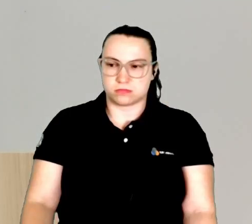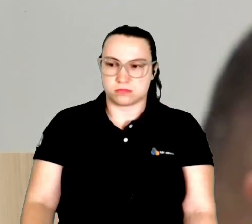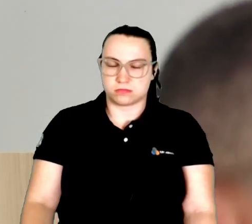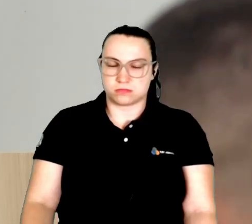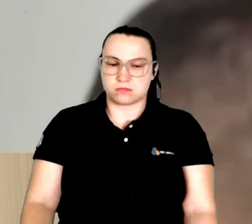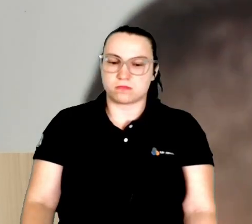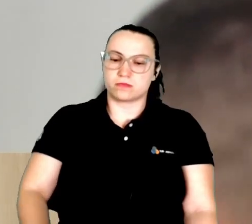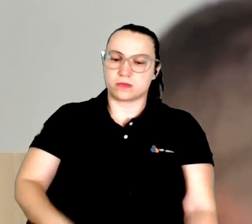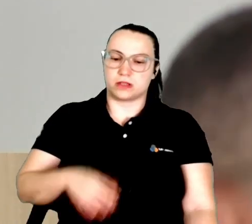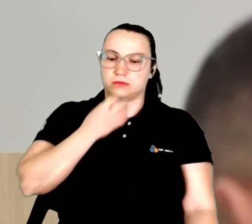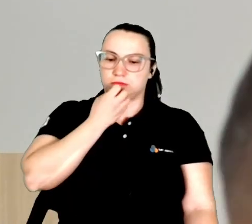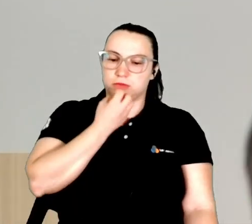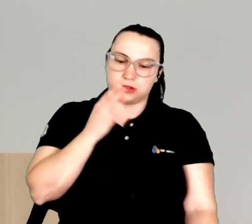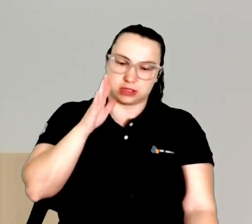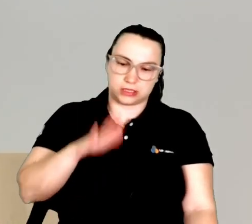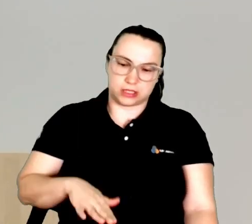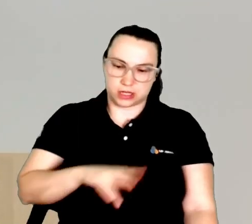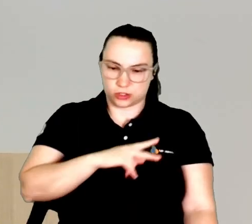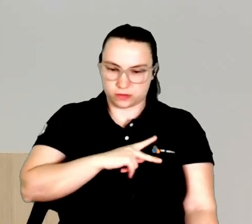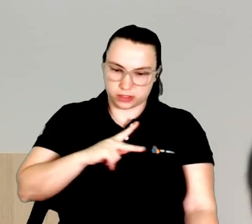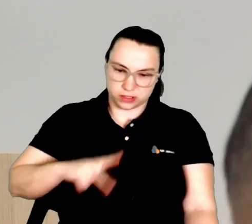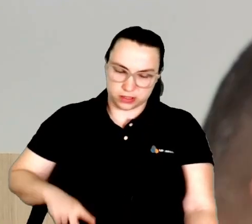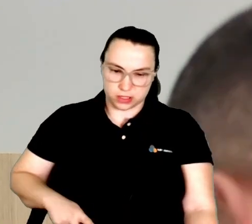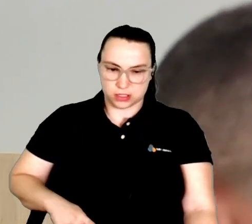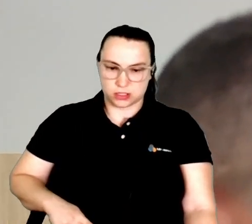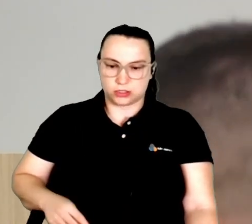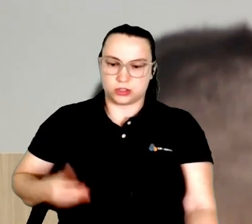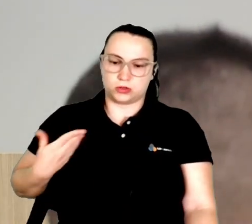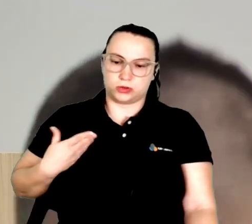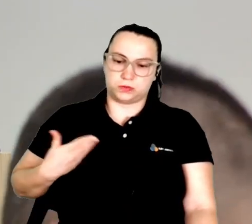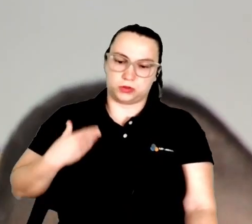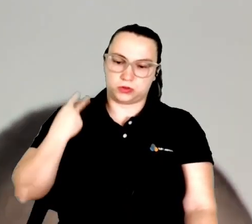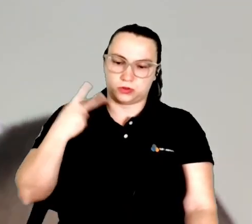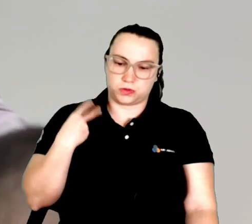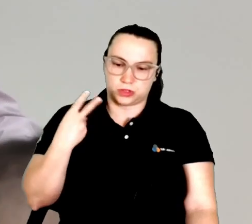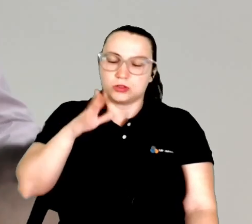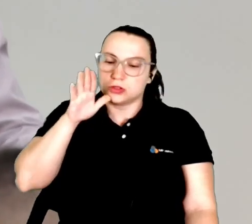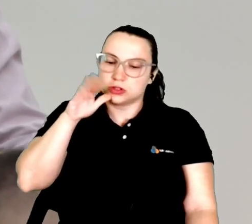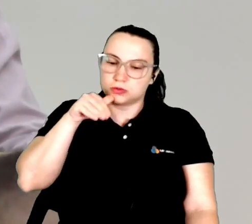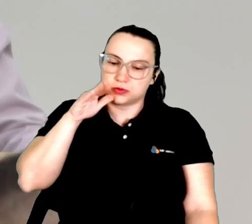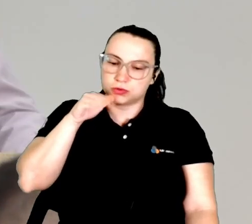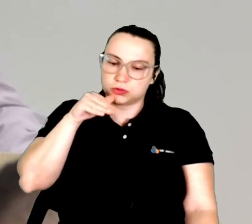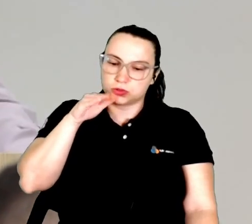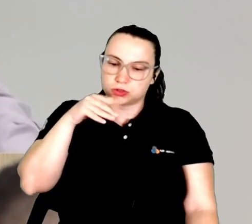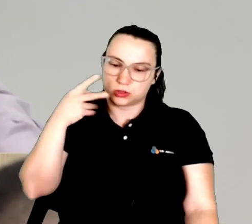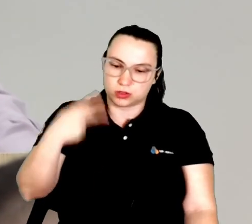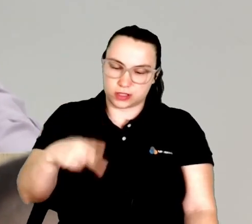Boa tarde, presidente. Boa tarde aos nobres colegas vereadores, funcionário dessa casa,